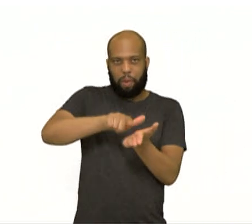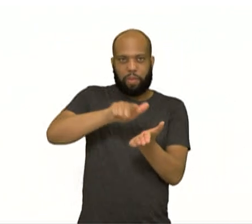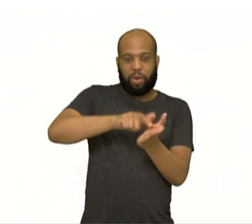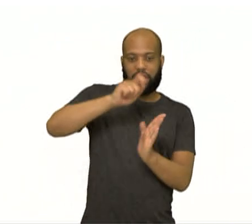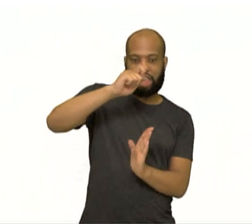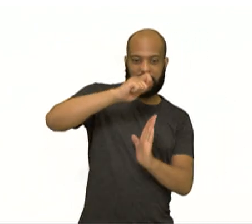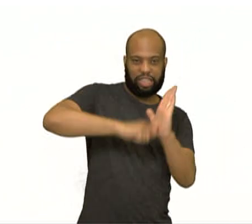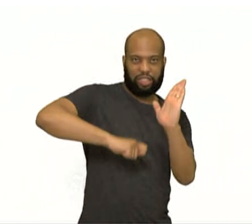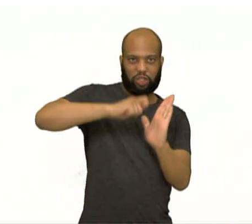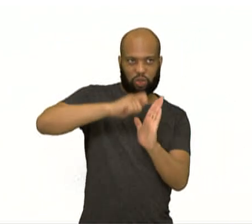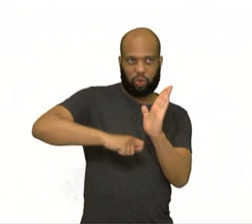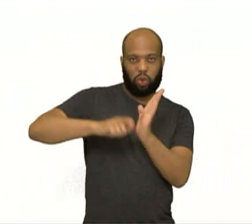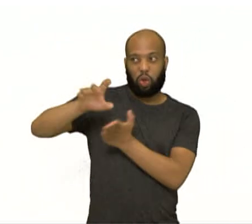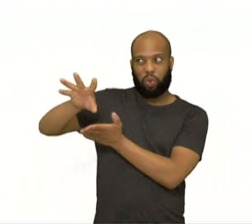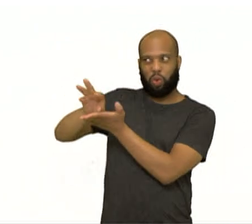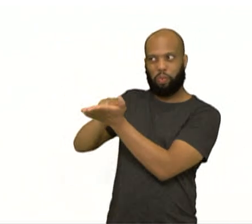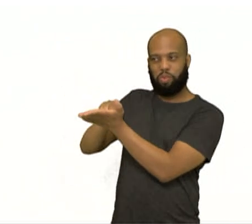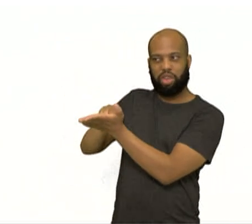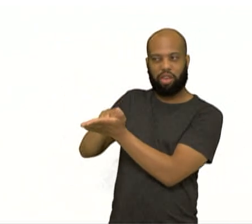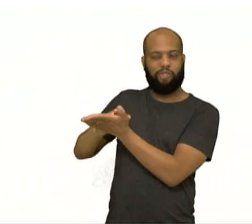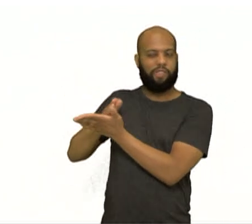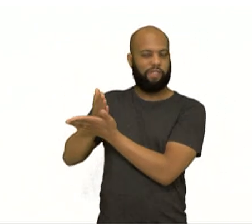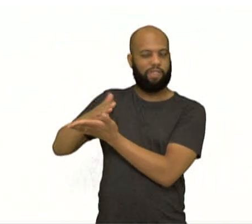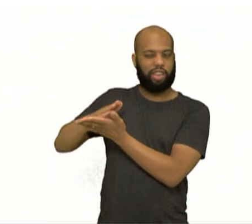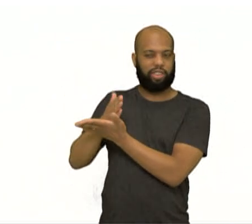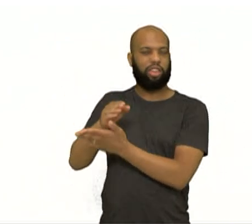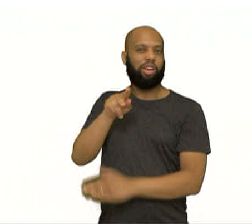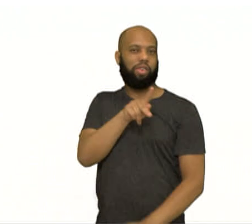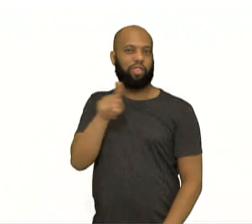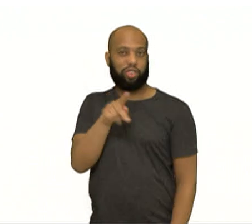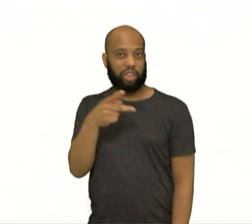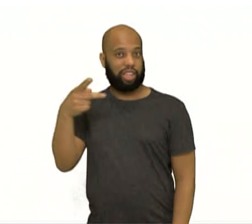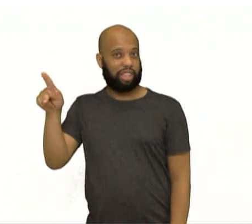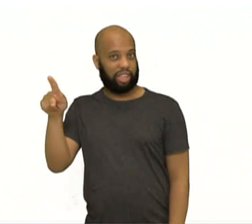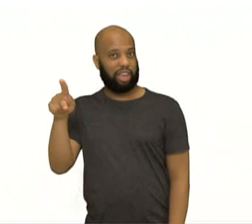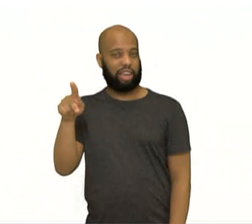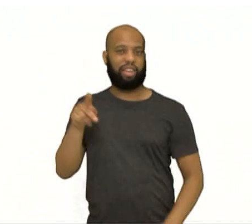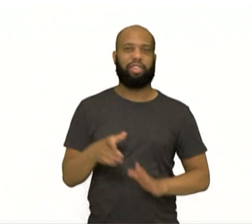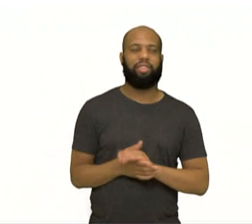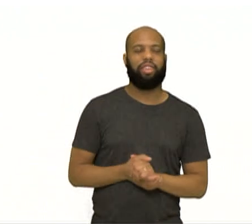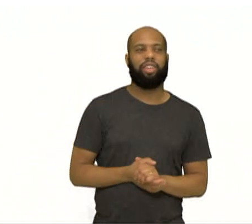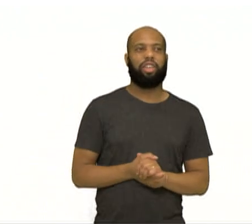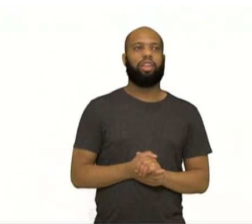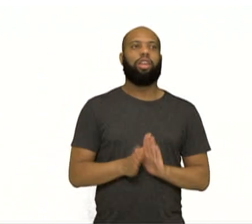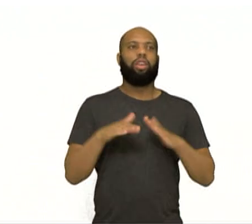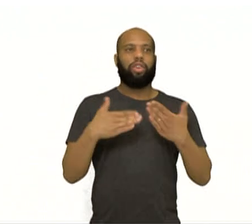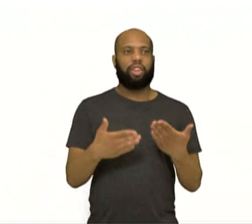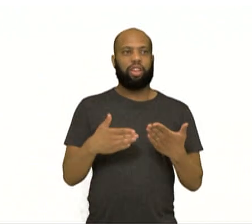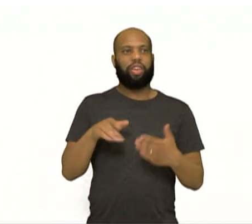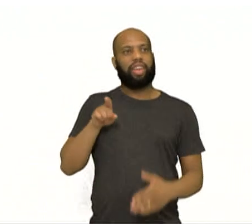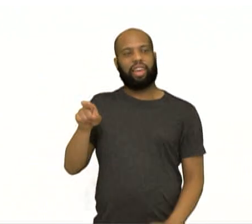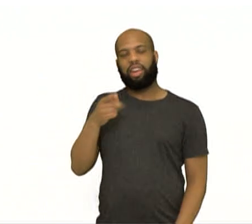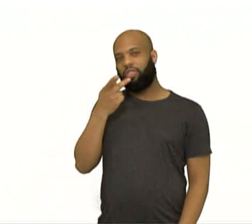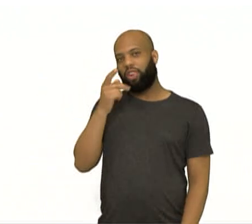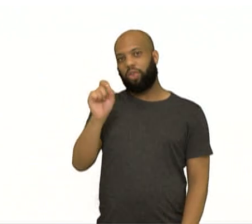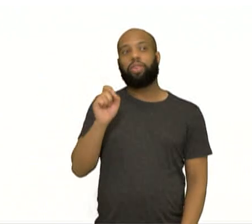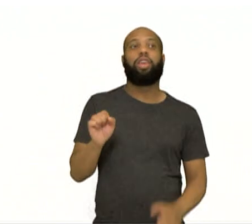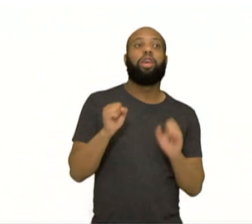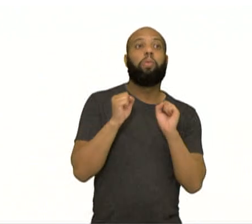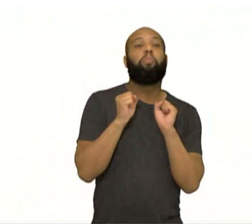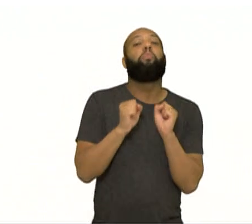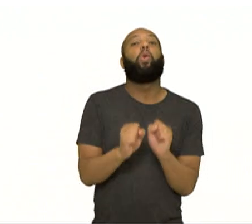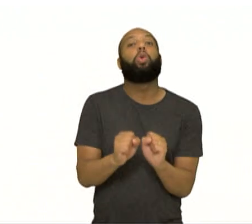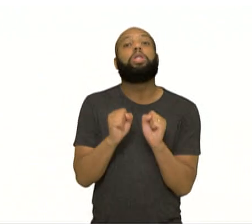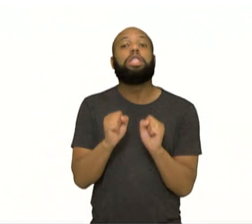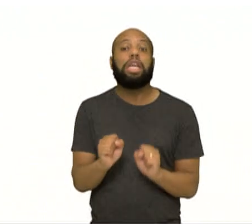como se fosse sua professora, a tia Paulinha. Sob justificativa que